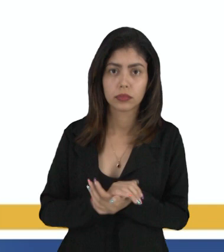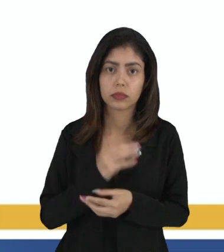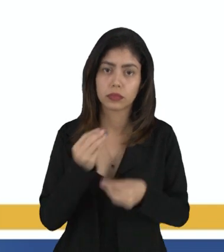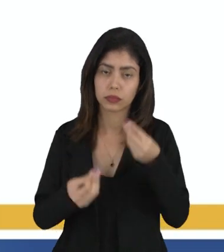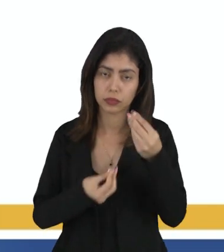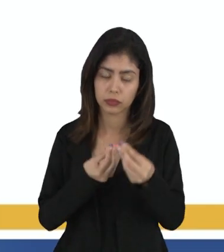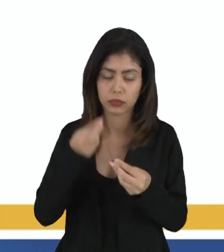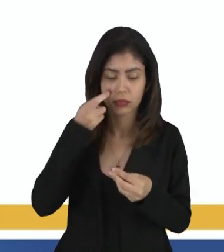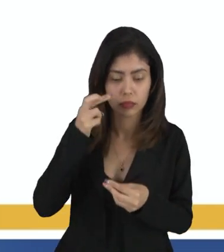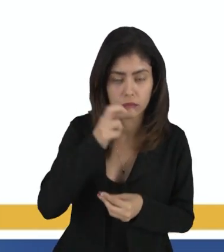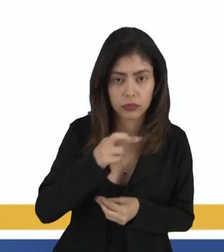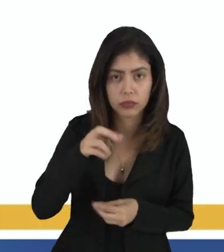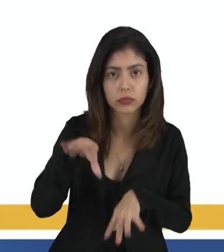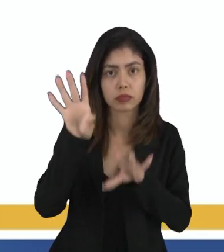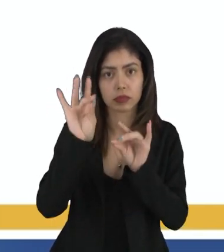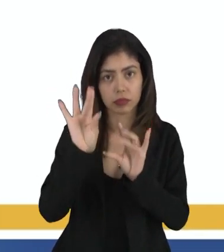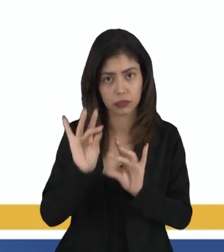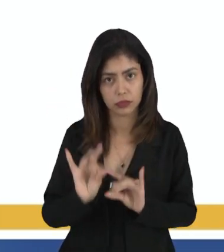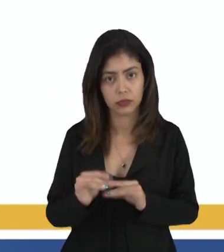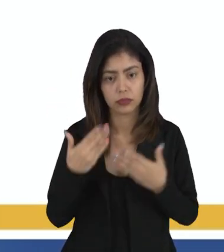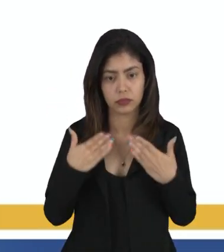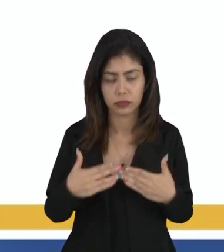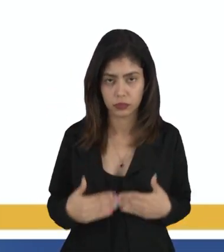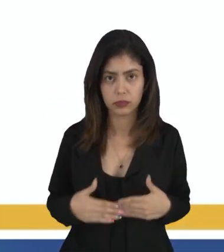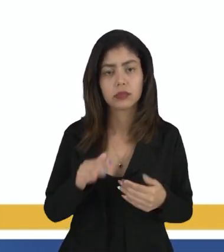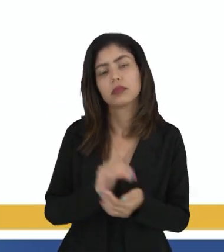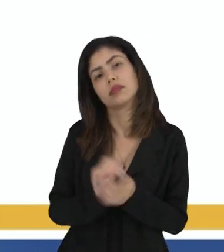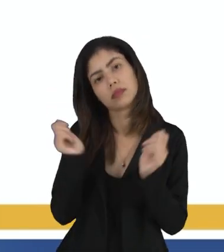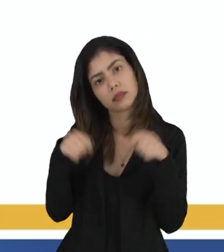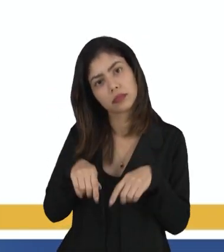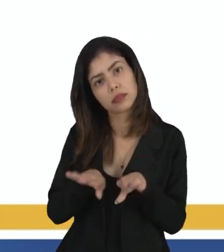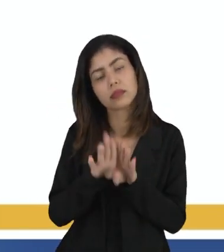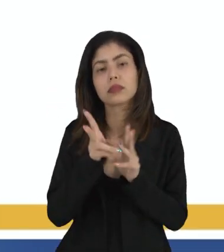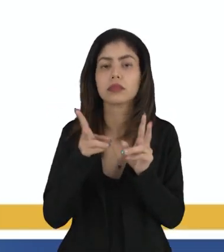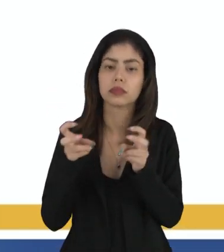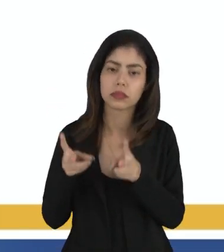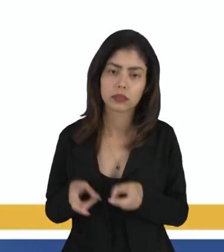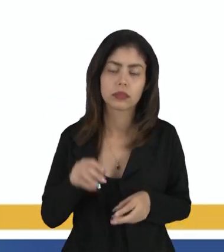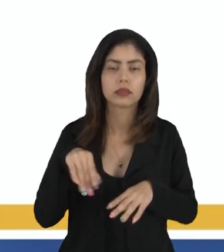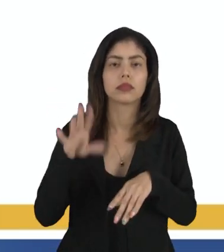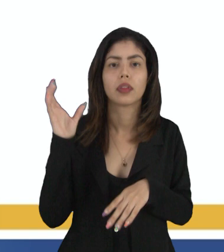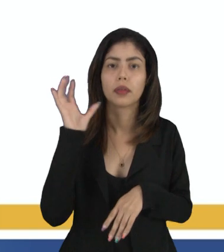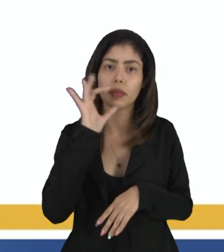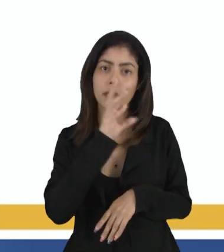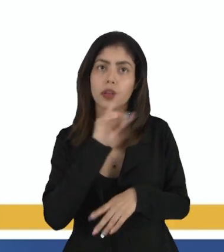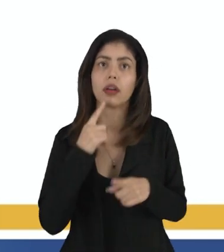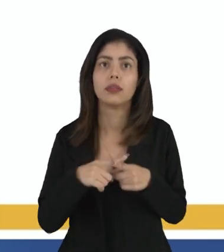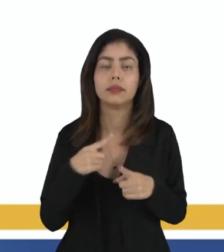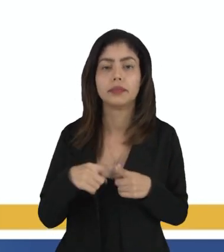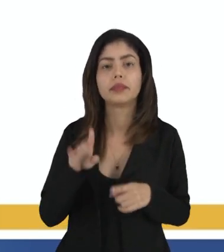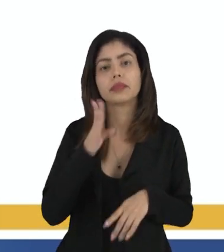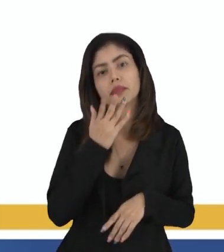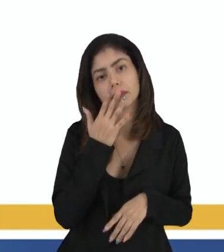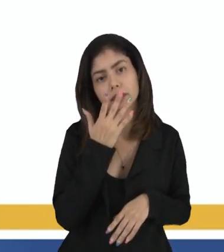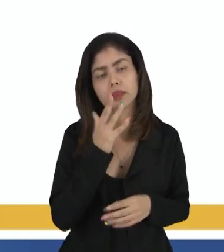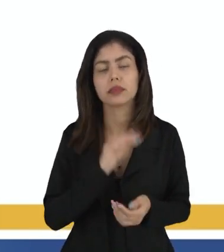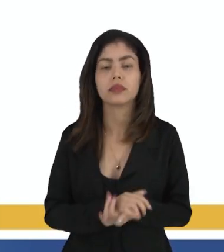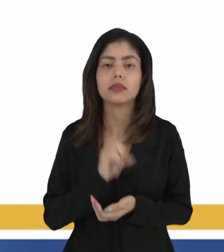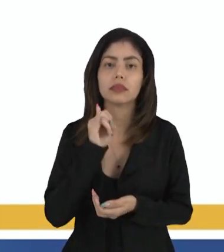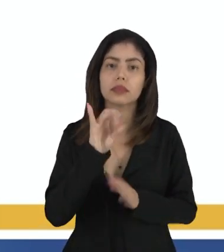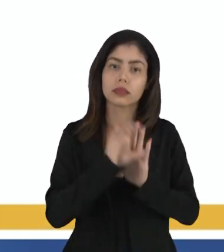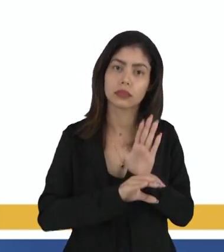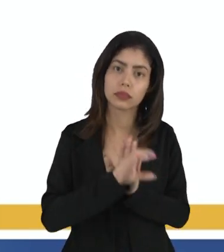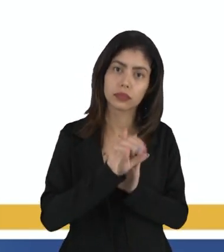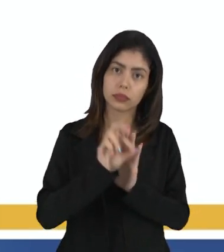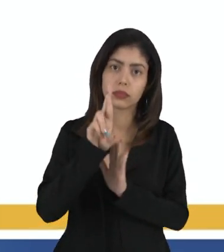espectro de radiação emitido por determinado corpo. Então, é possível se perceber também calor por meio das cores. Então, o que seria